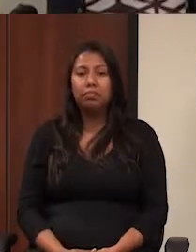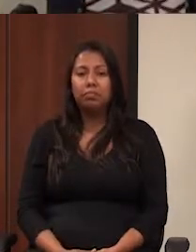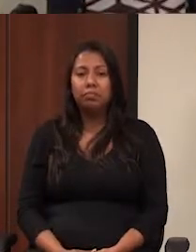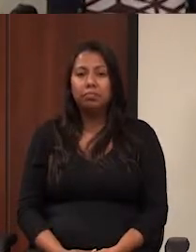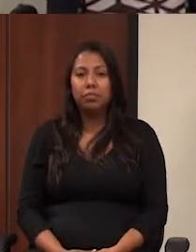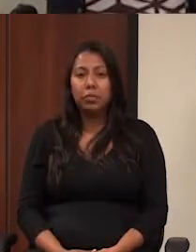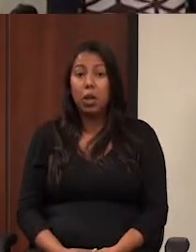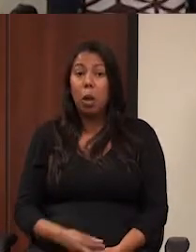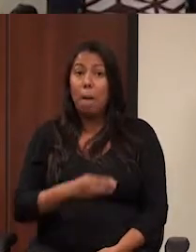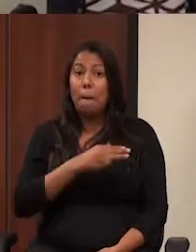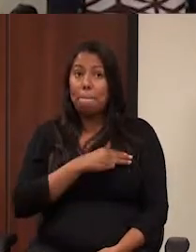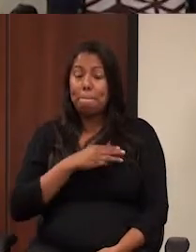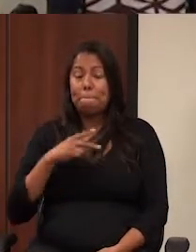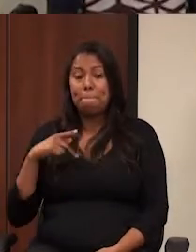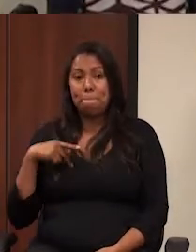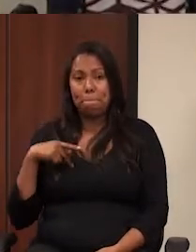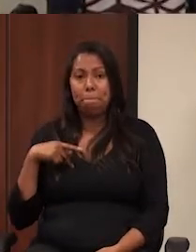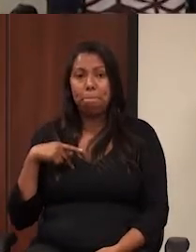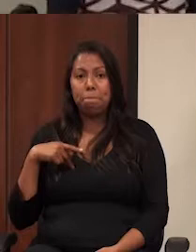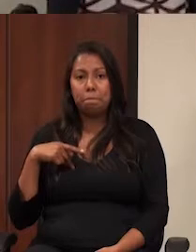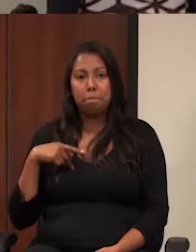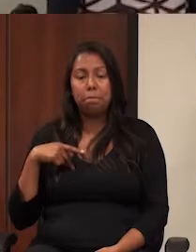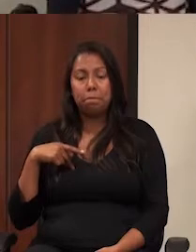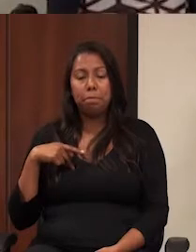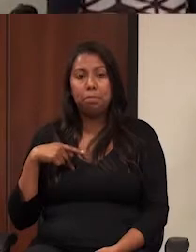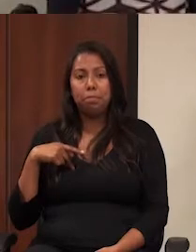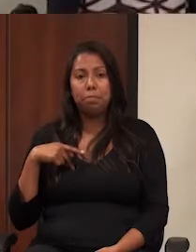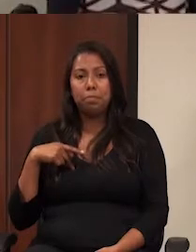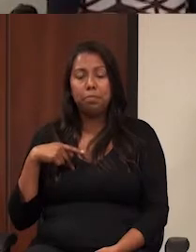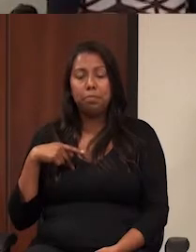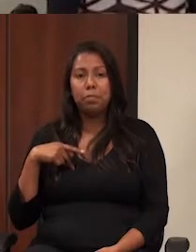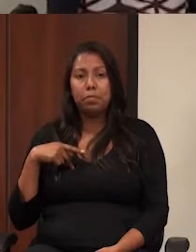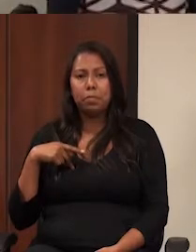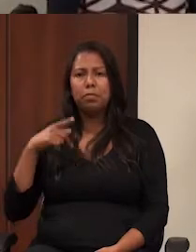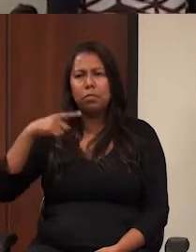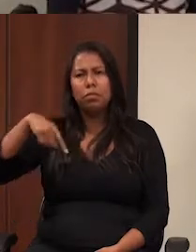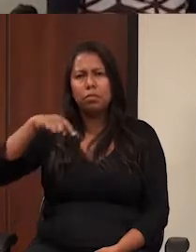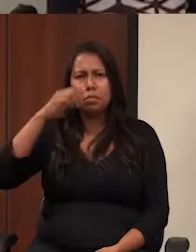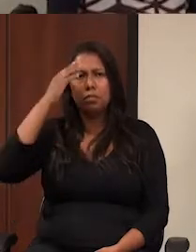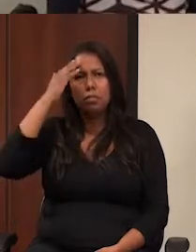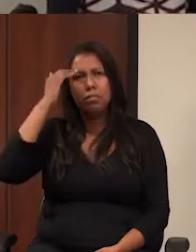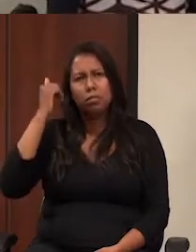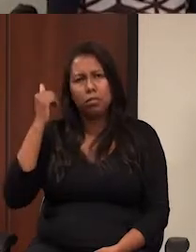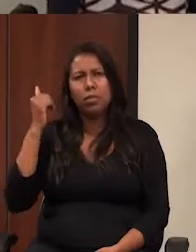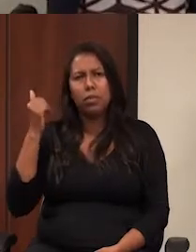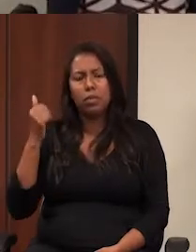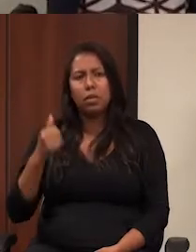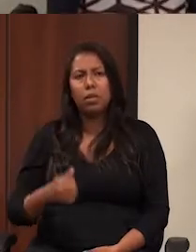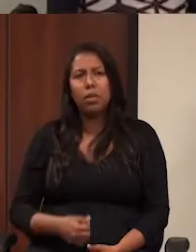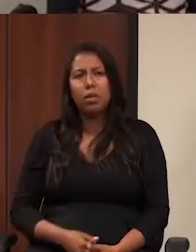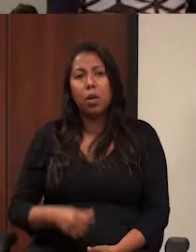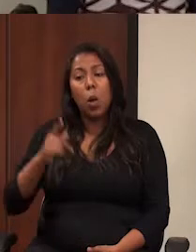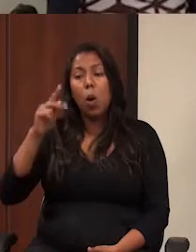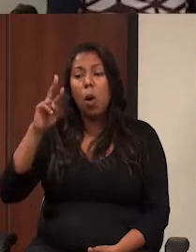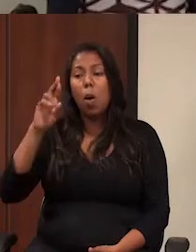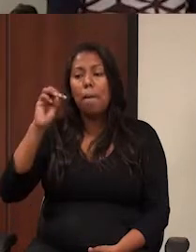No Ministério Público, e obviamente que todos sabem, não posso falar por todos os promotores,